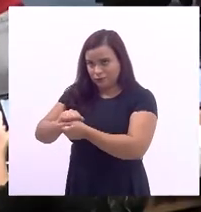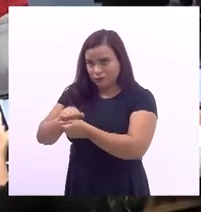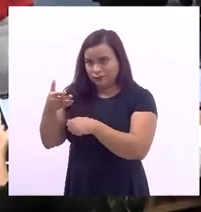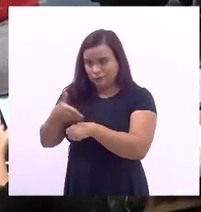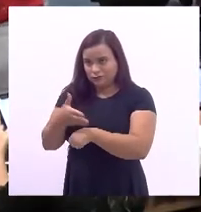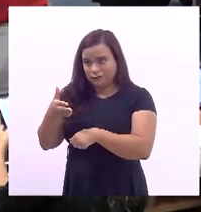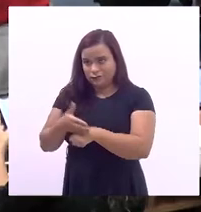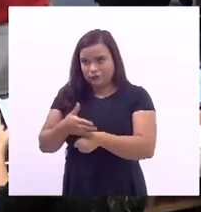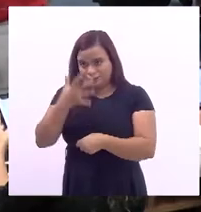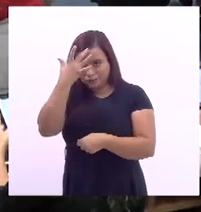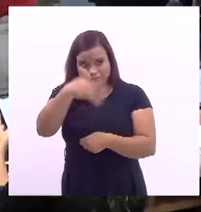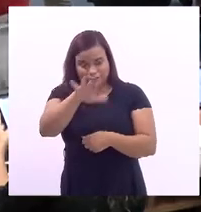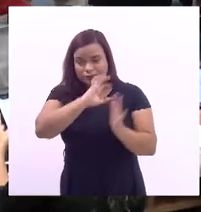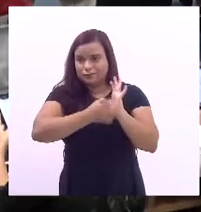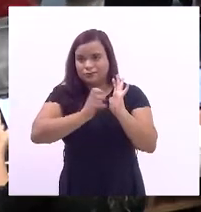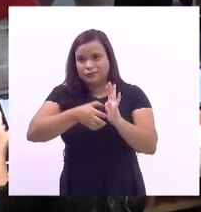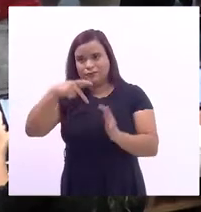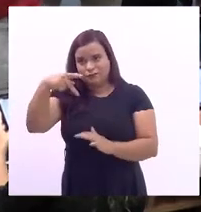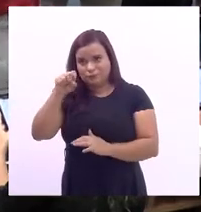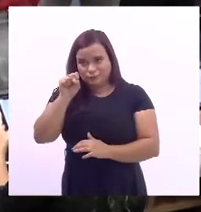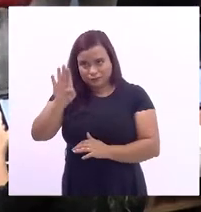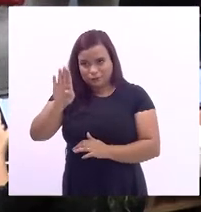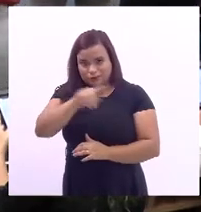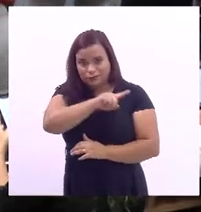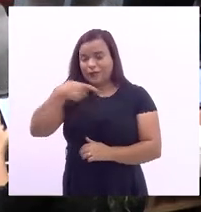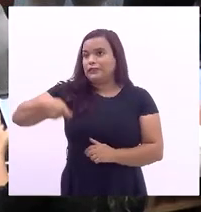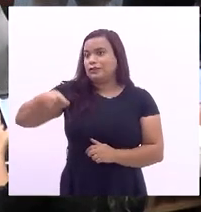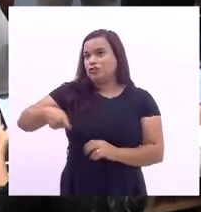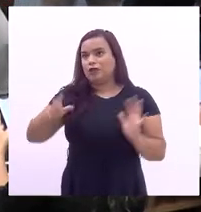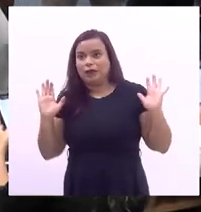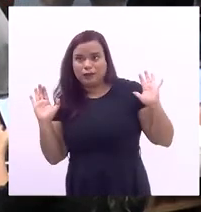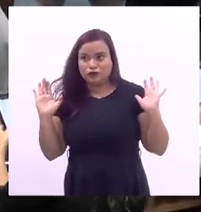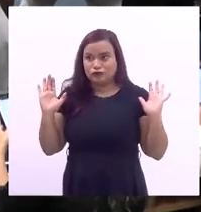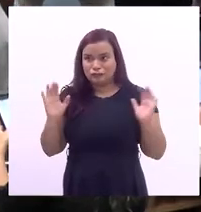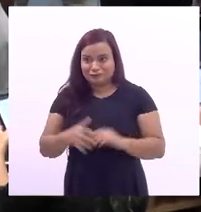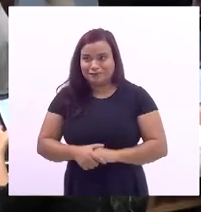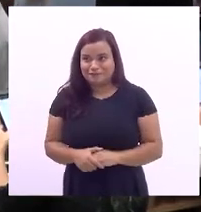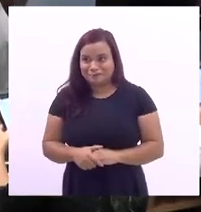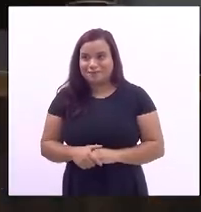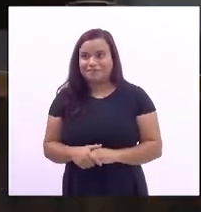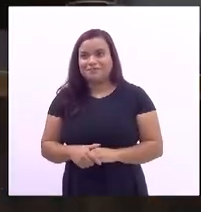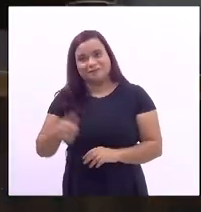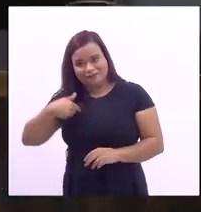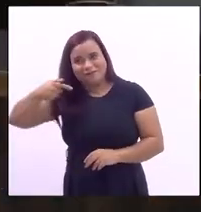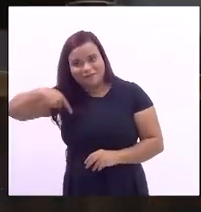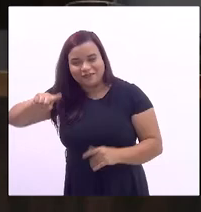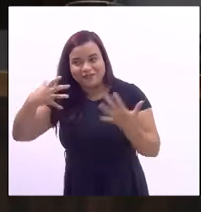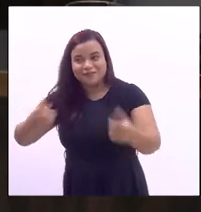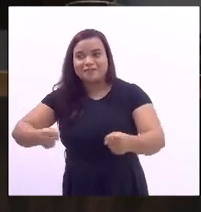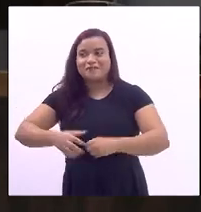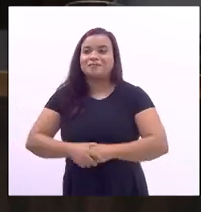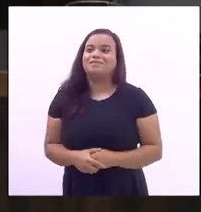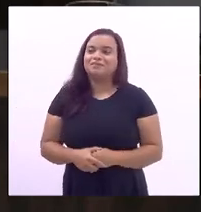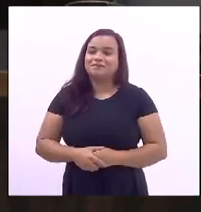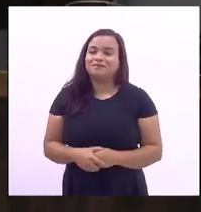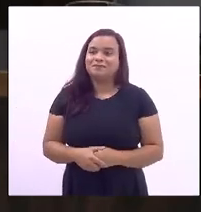o pessoal do PSB Tá muito exigente né deputado heliomar mas eu vou